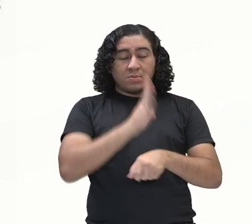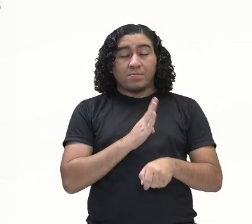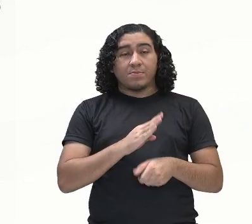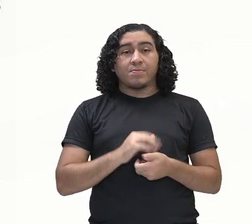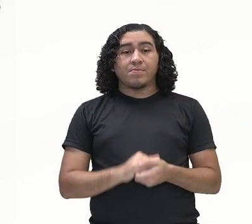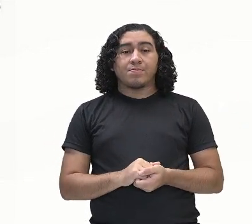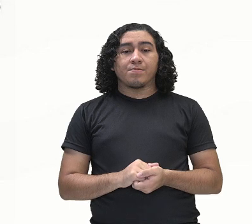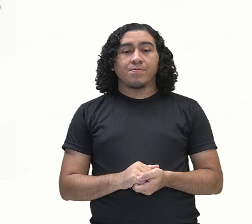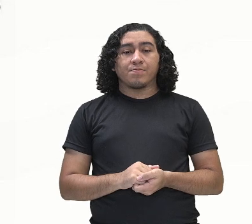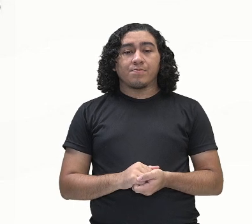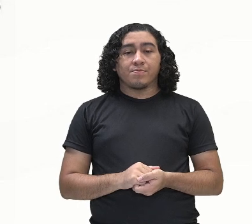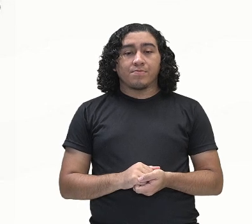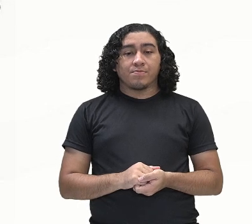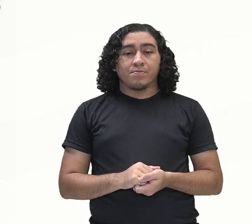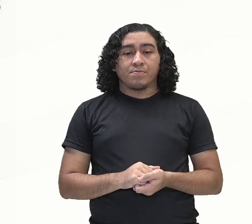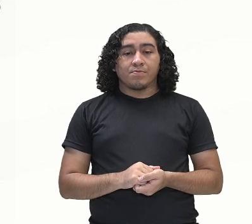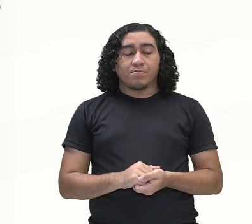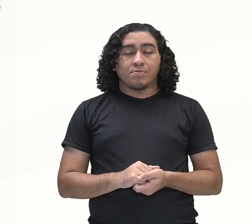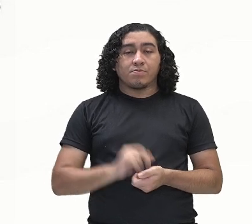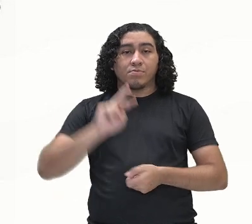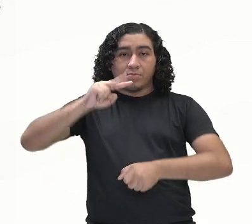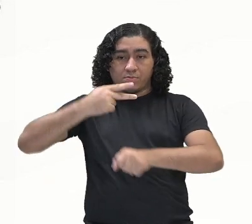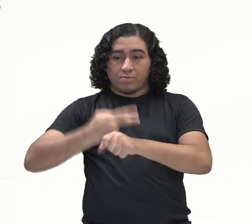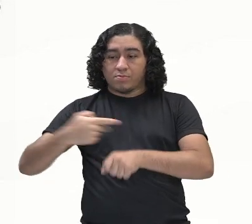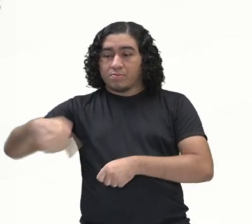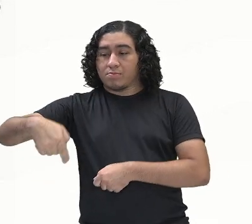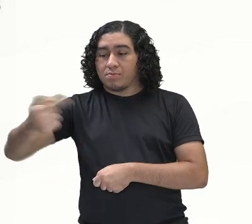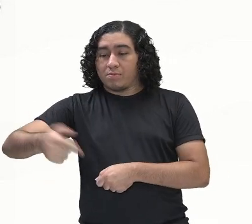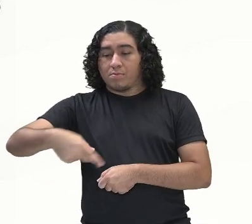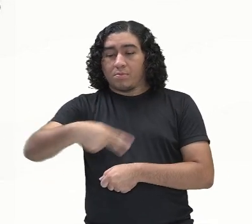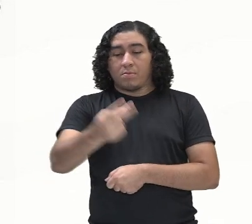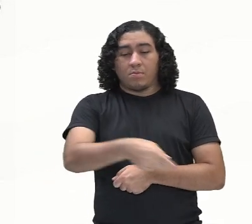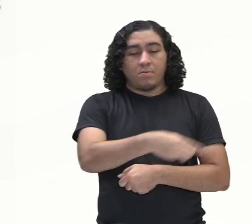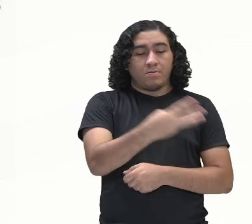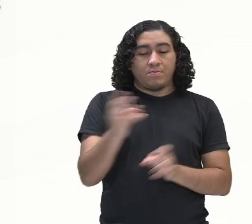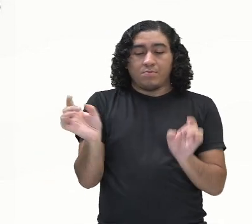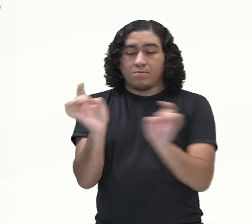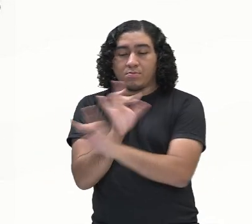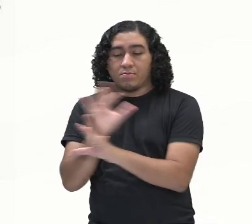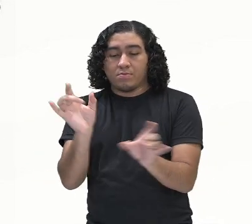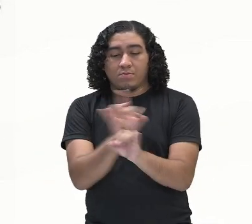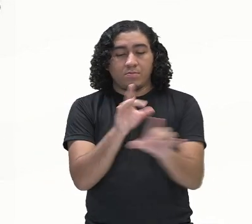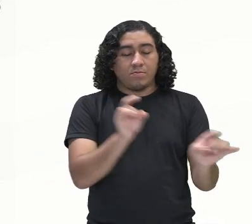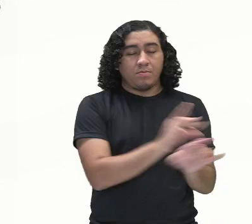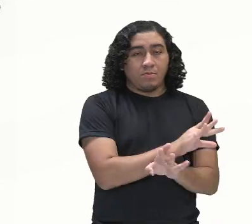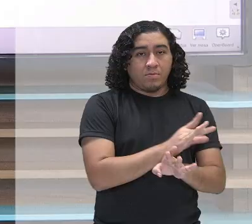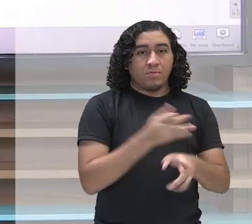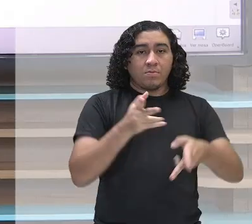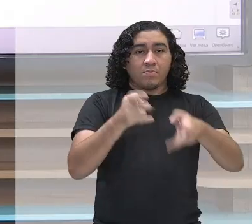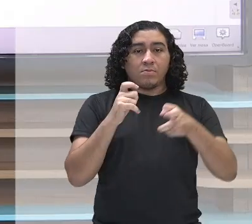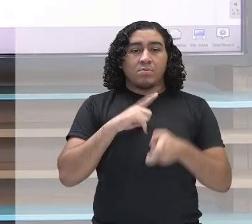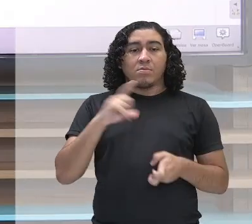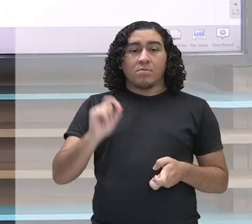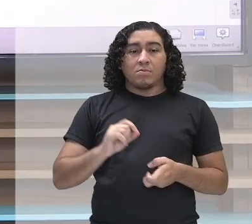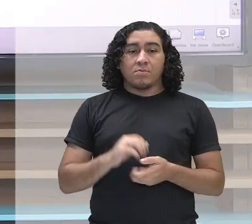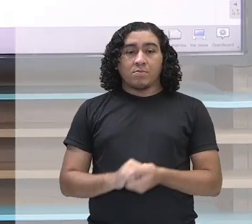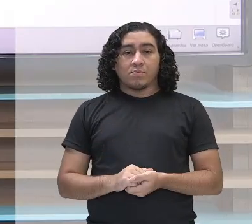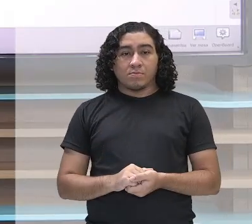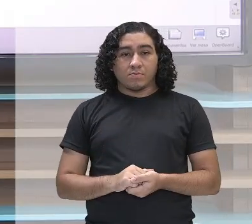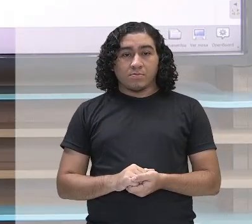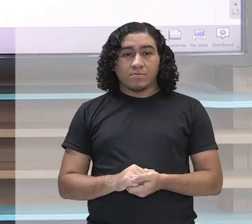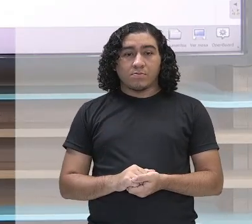Então, após esses 3 períodos aí que a gente observa de fortins, aldeias missionárias, o